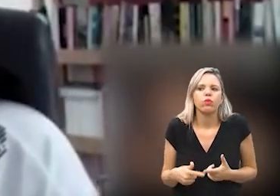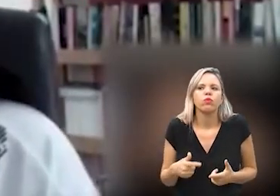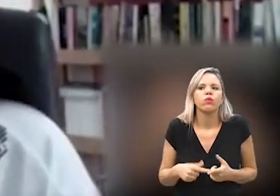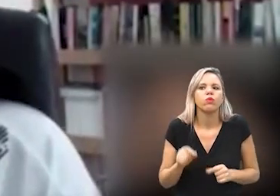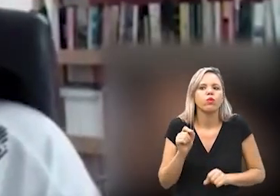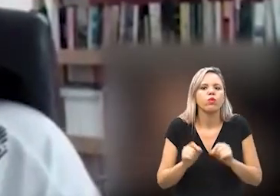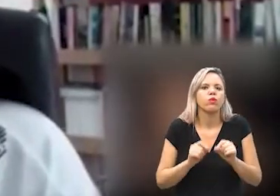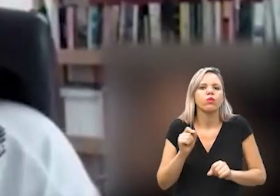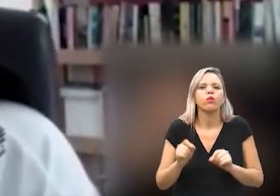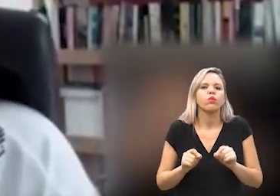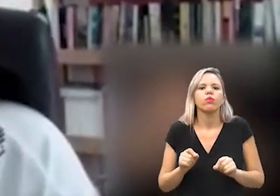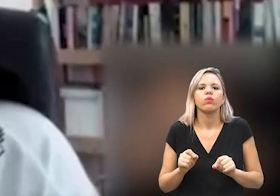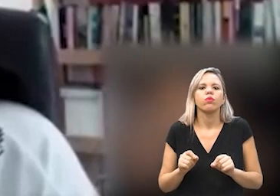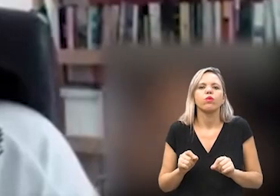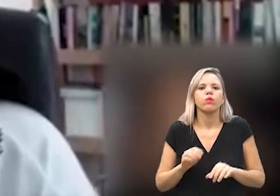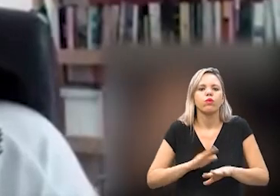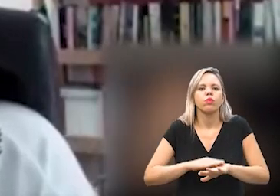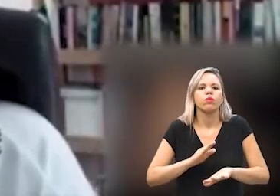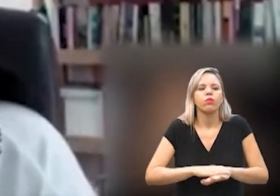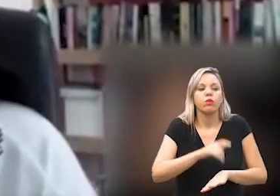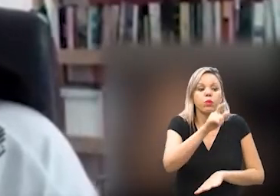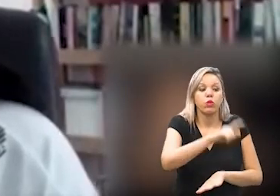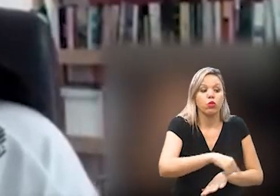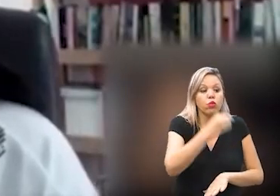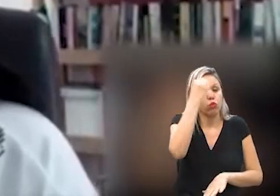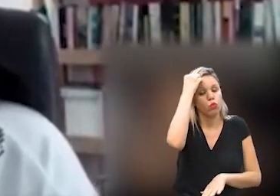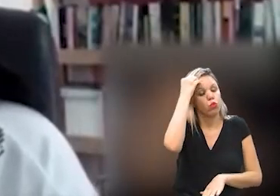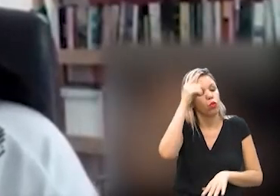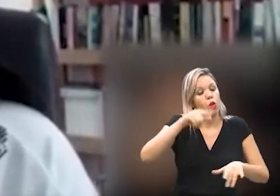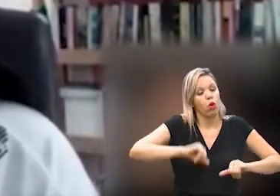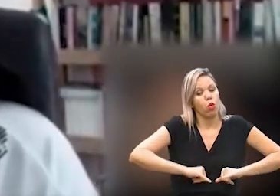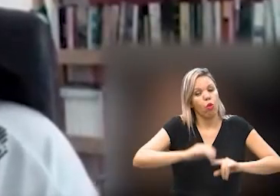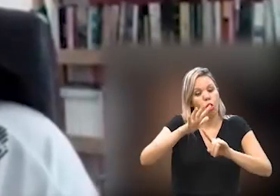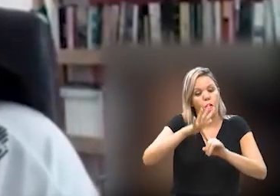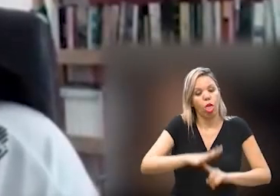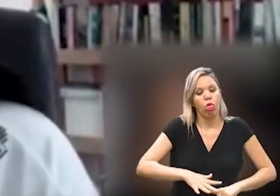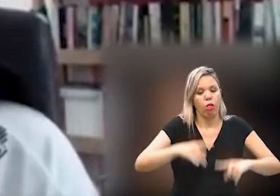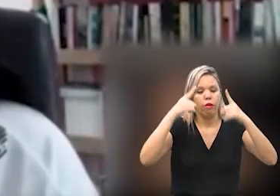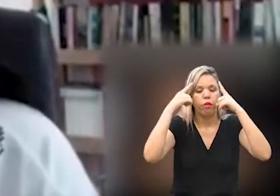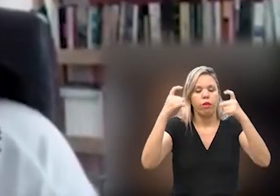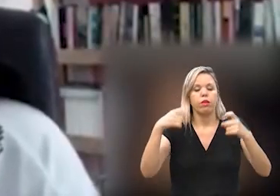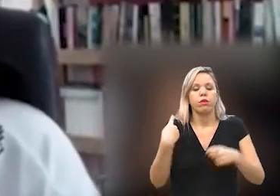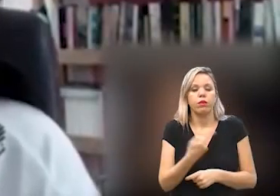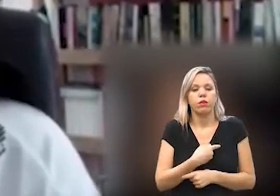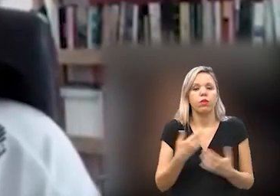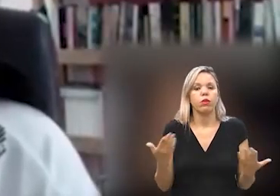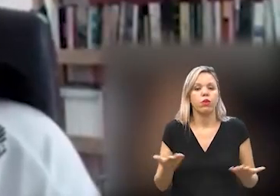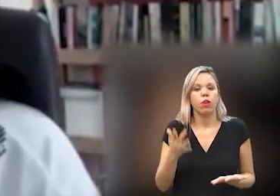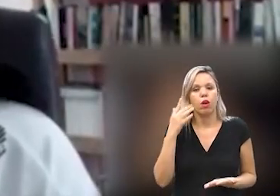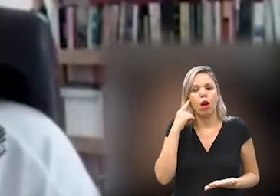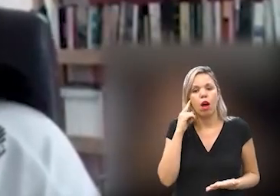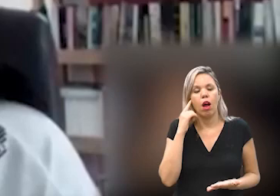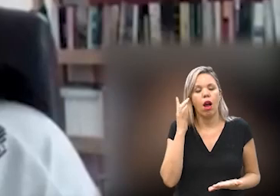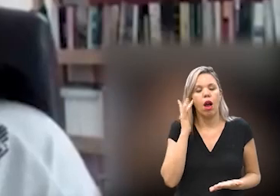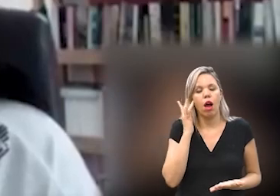quem é autor e quem está sofrendo a violência, né? E eu achei muito